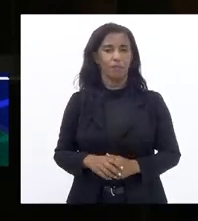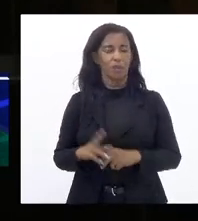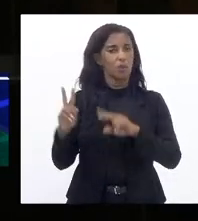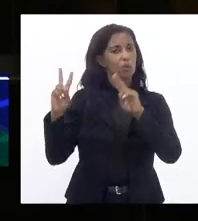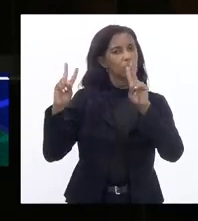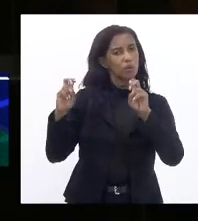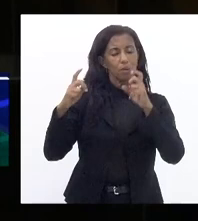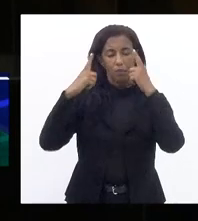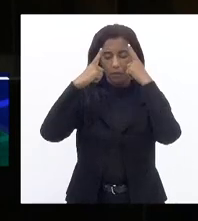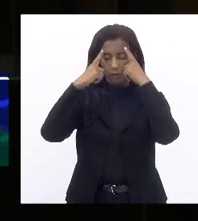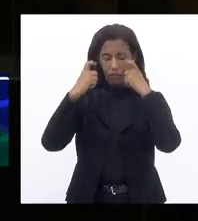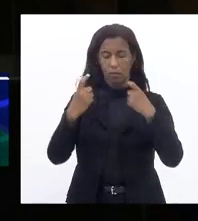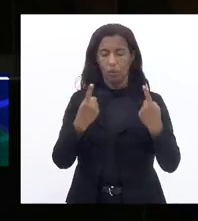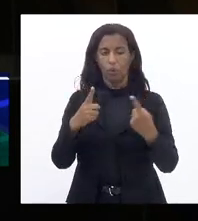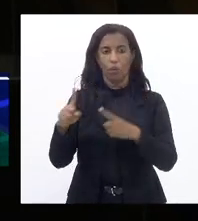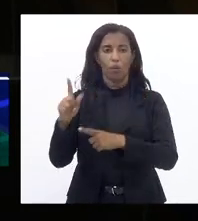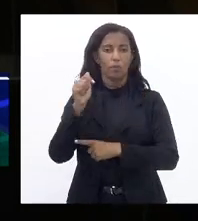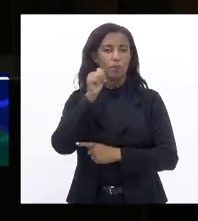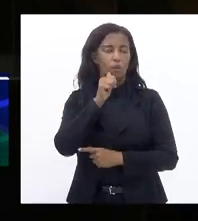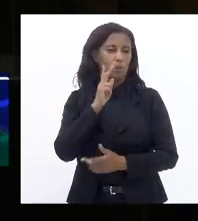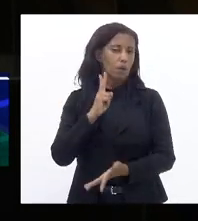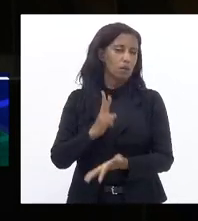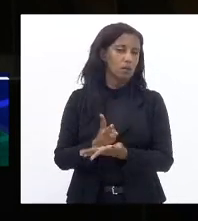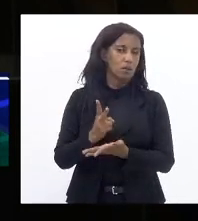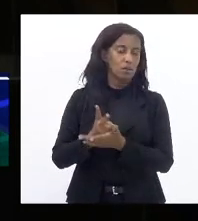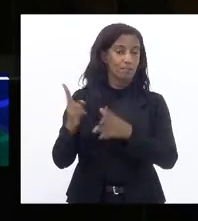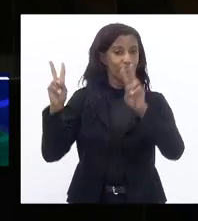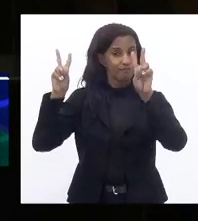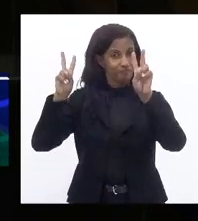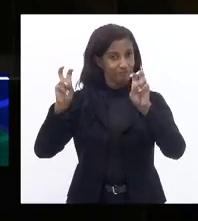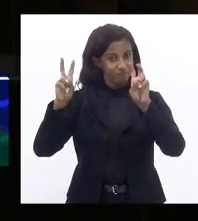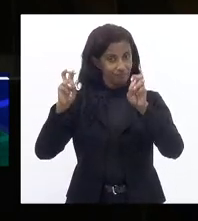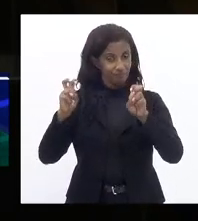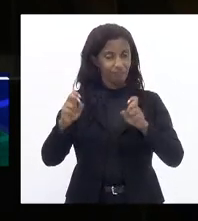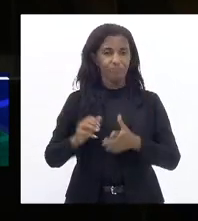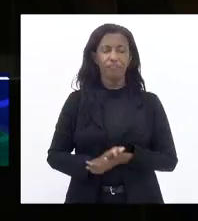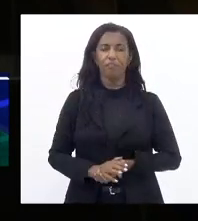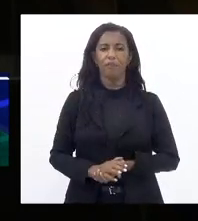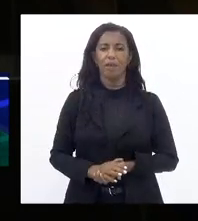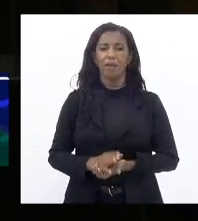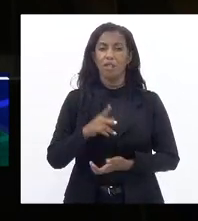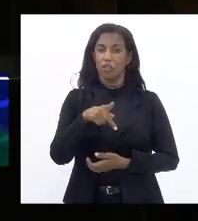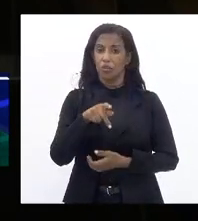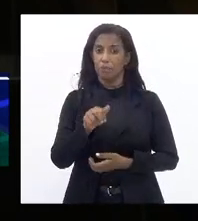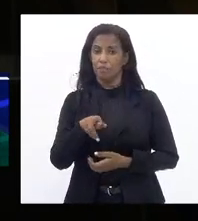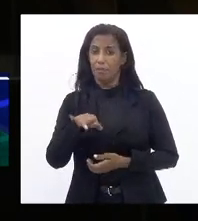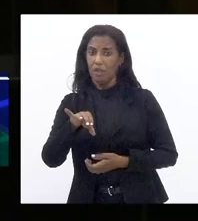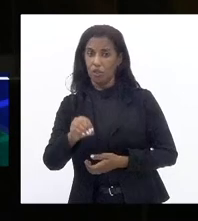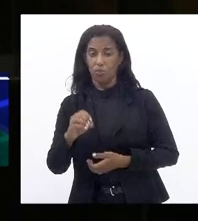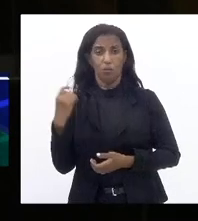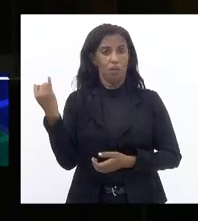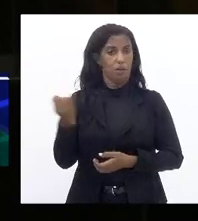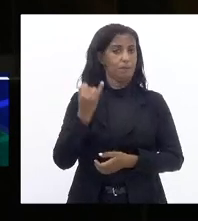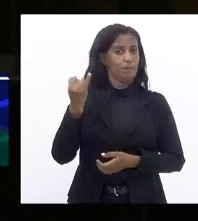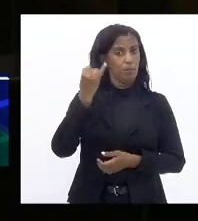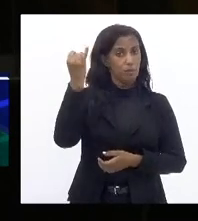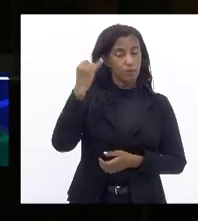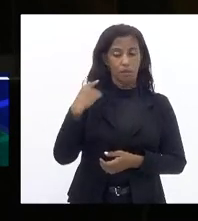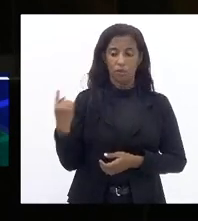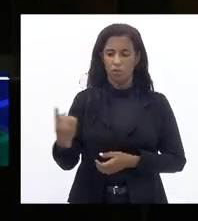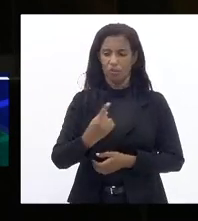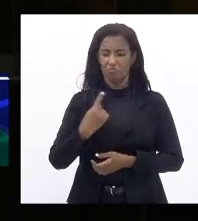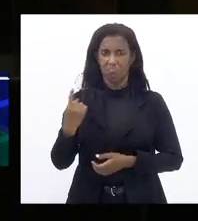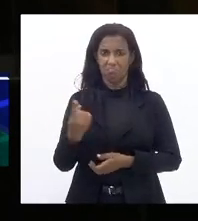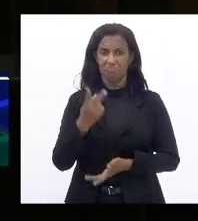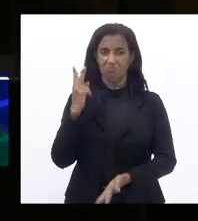tema da violência contra a mulher, ele é sempre um tema suprapartidário, é um tema importantíssimo que nós